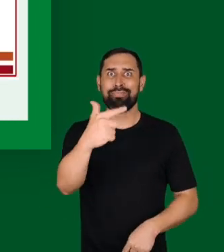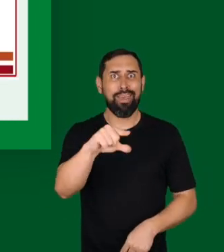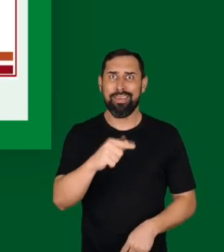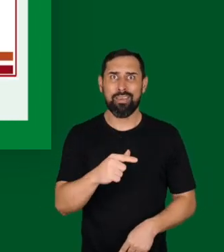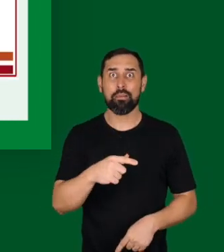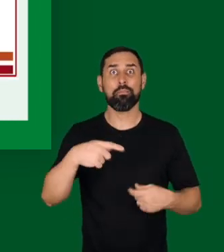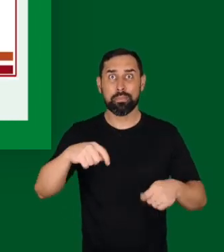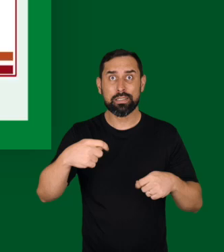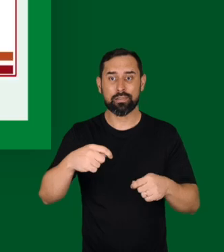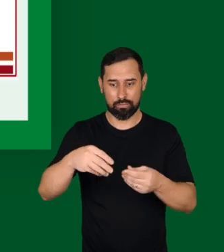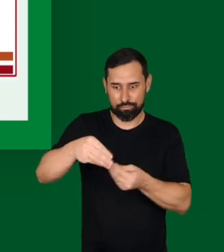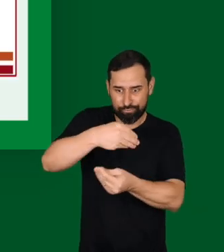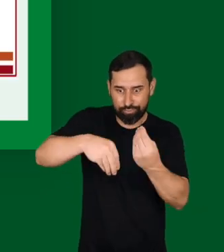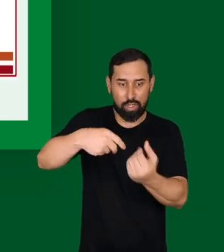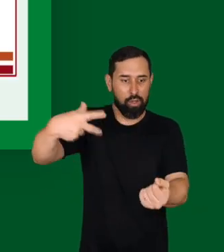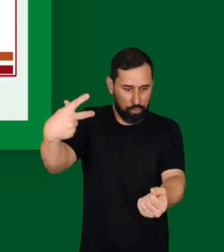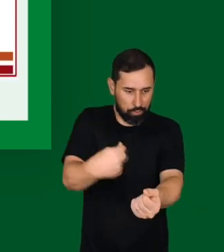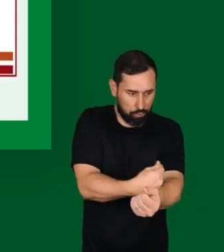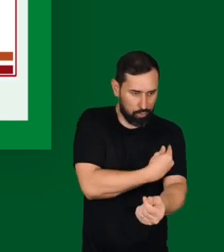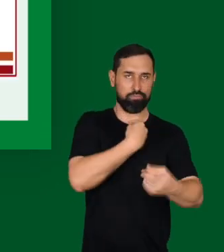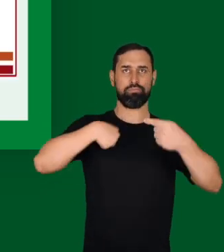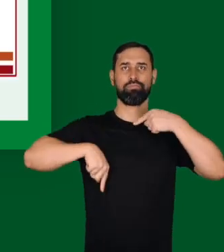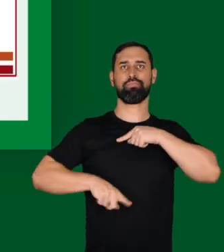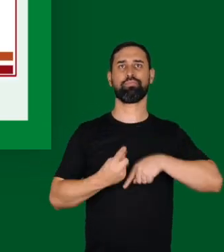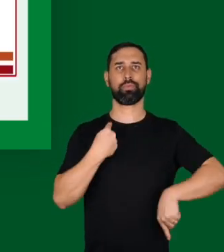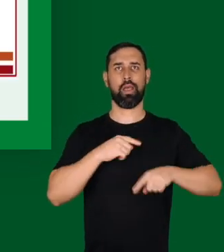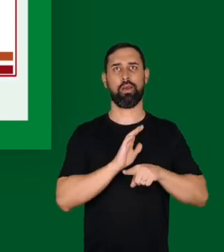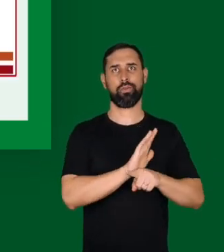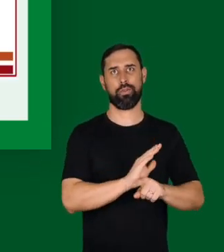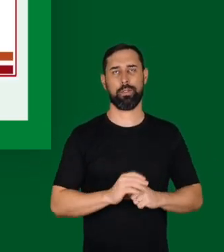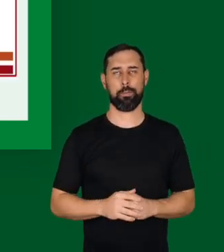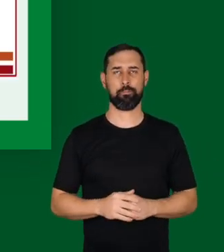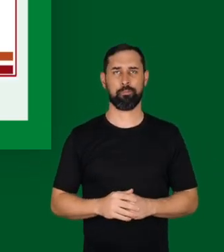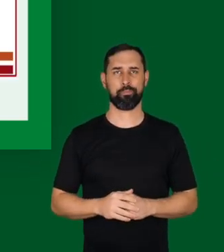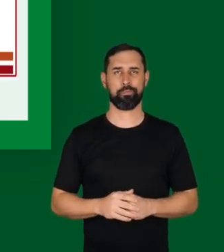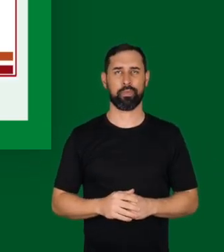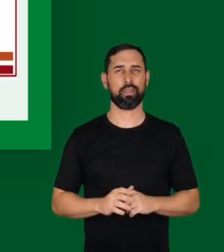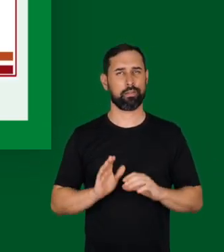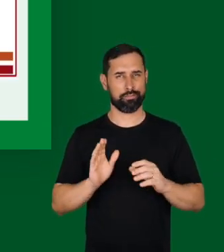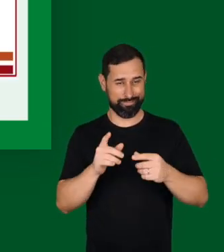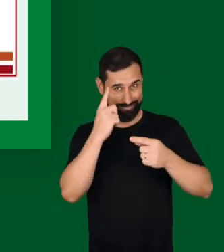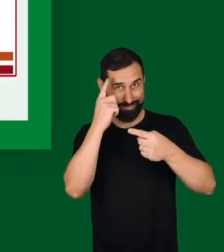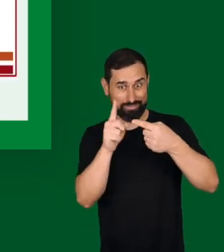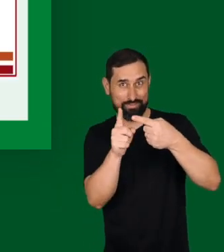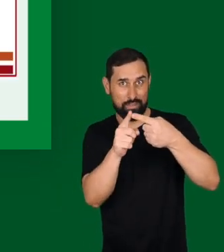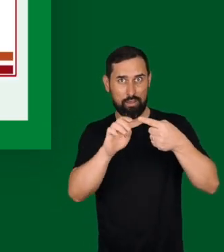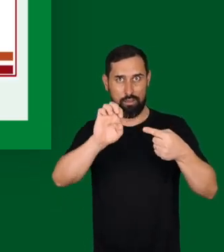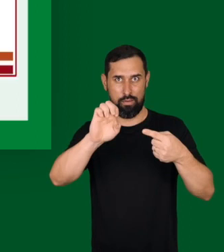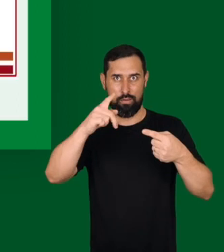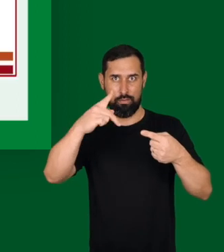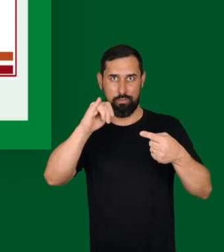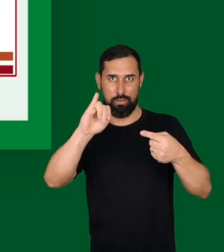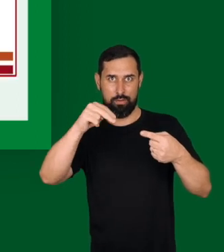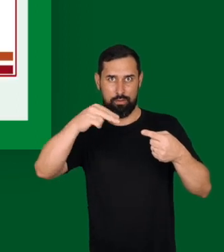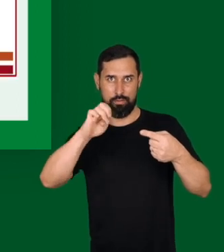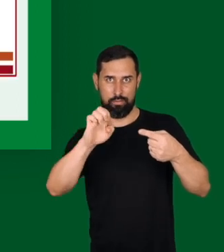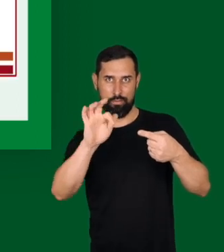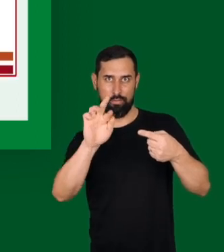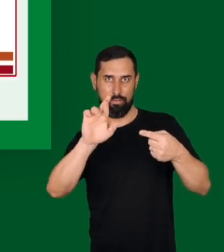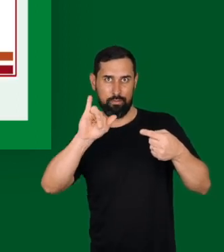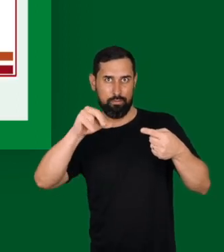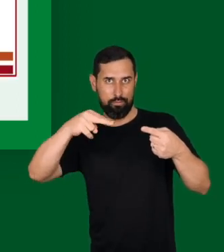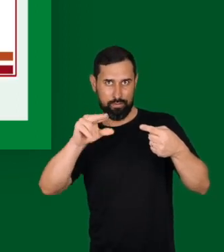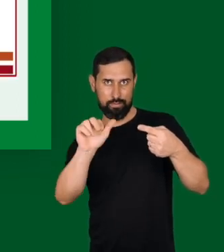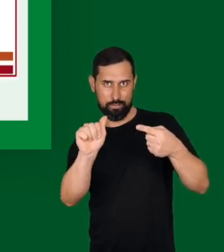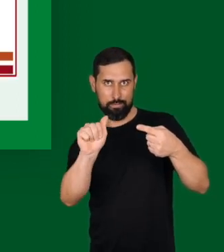que lembrar que a circulação da criança está muito ruim, tanto na parada quanto na bradicardia. Então eu fiz a epinefrina, que eu posso fazer a